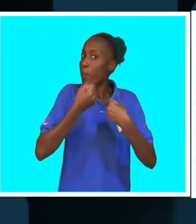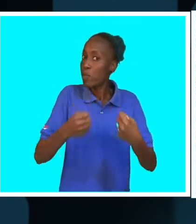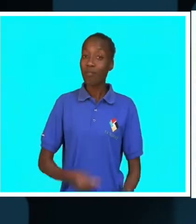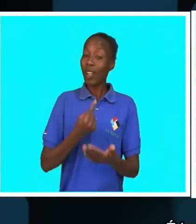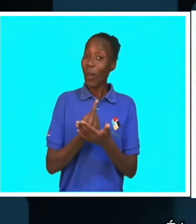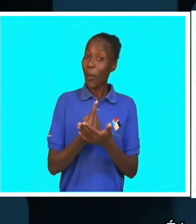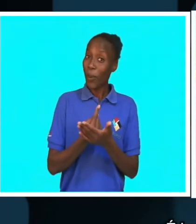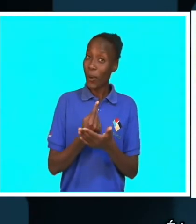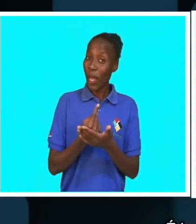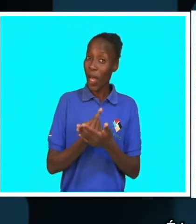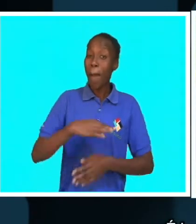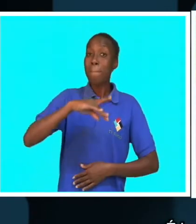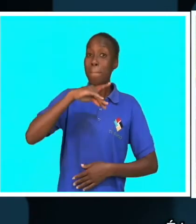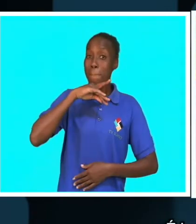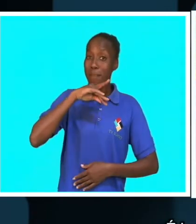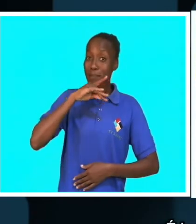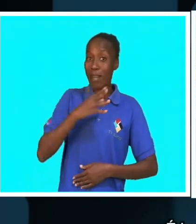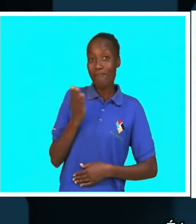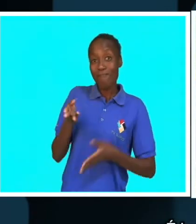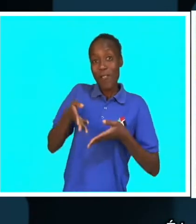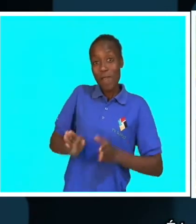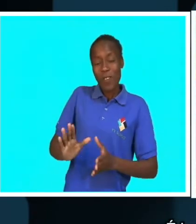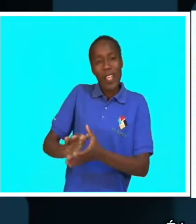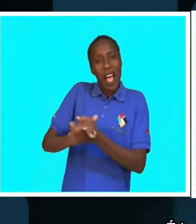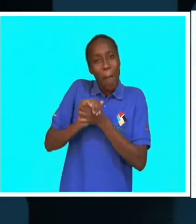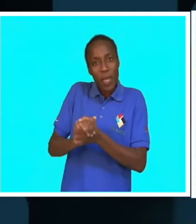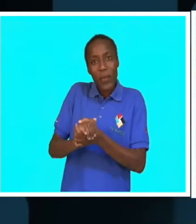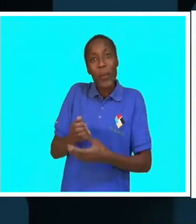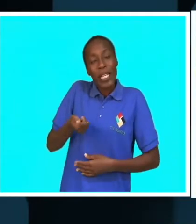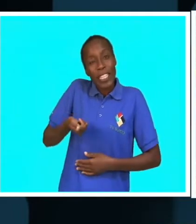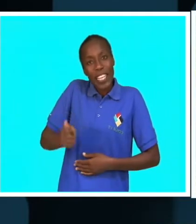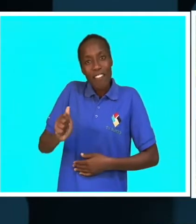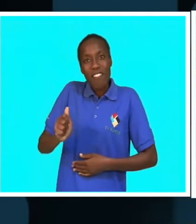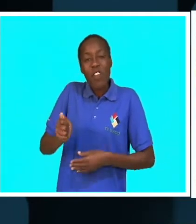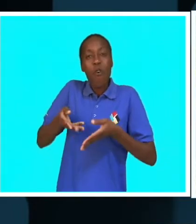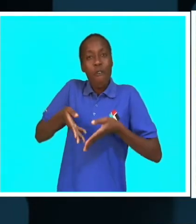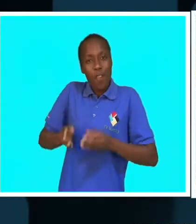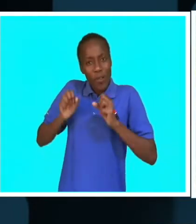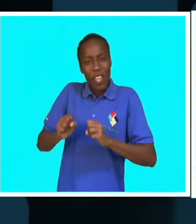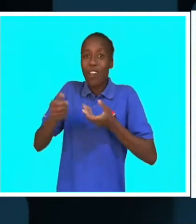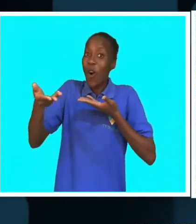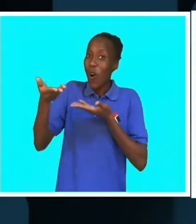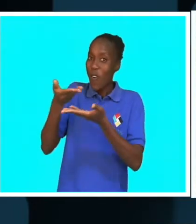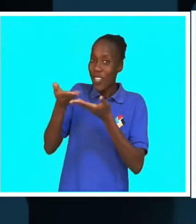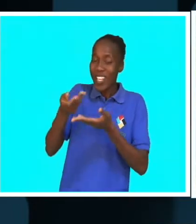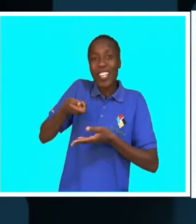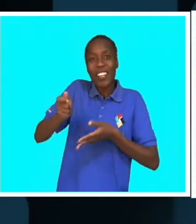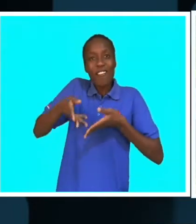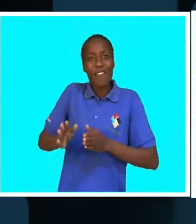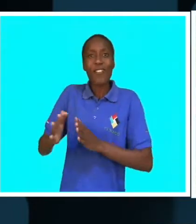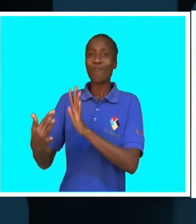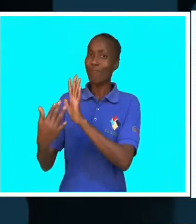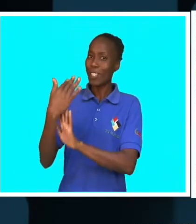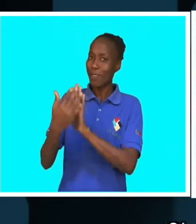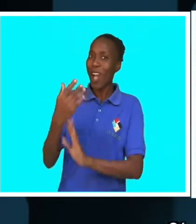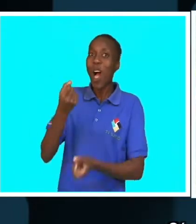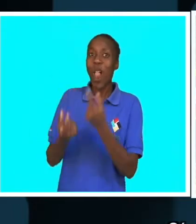cedo. É importante que os pais sejam amigos dos filhos, para que os filhos conversem com eles, contem-lhes alguns